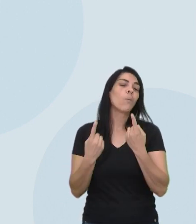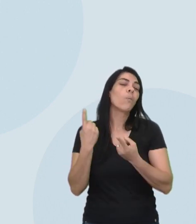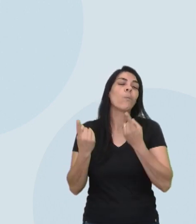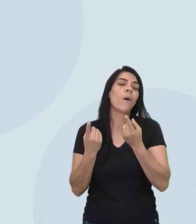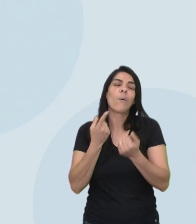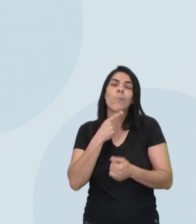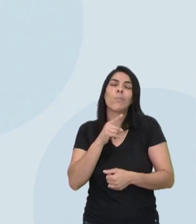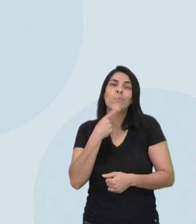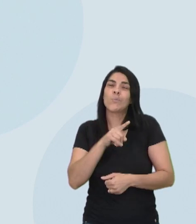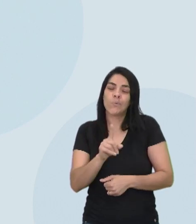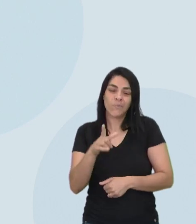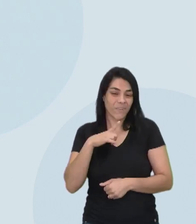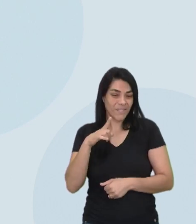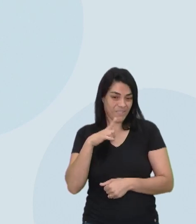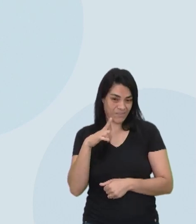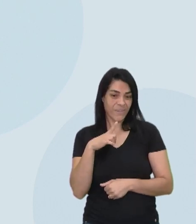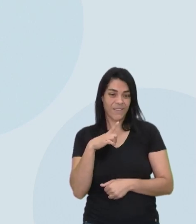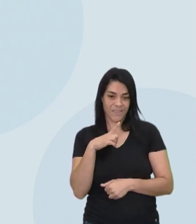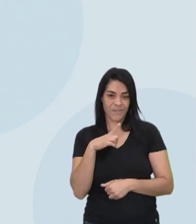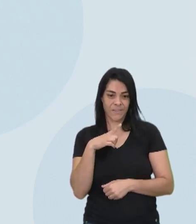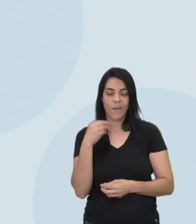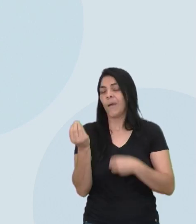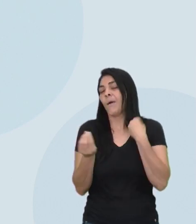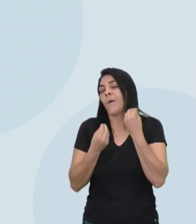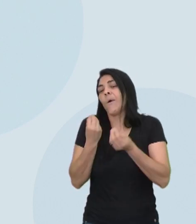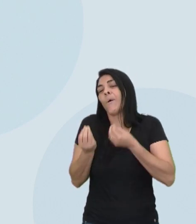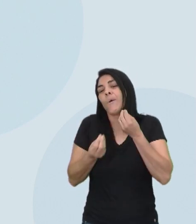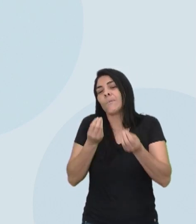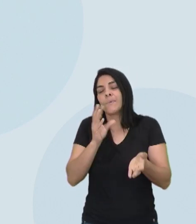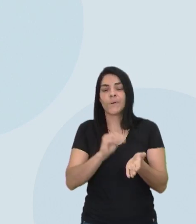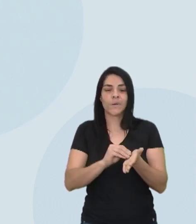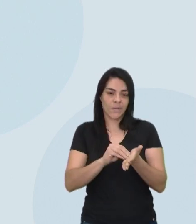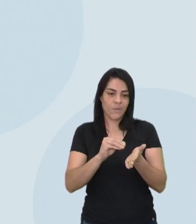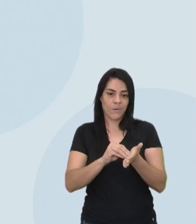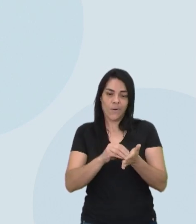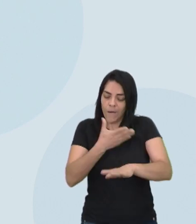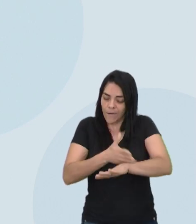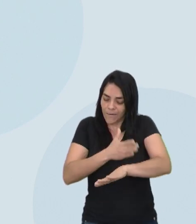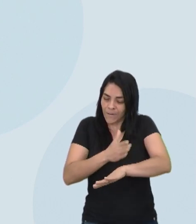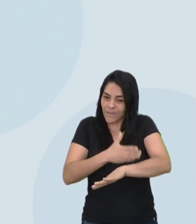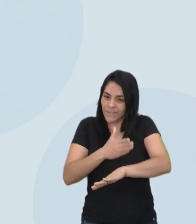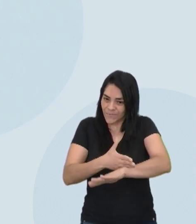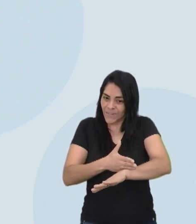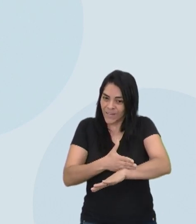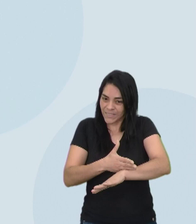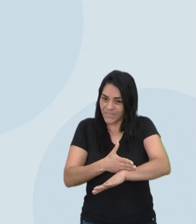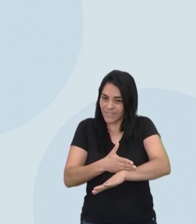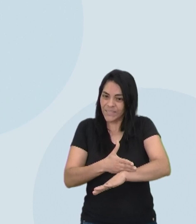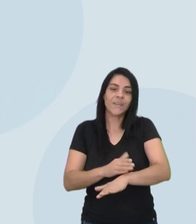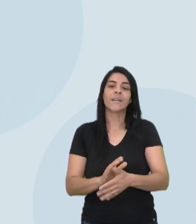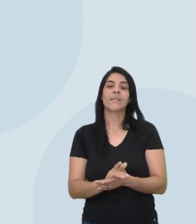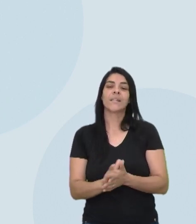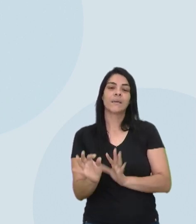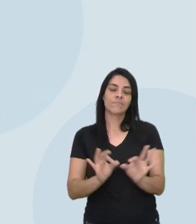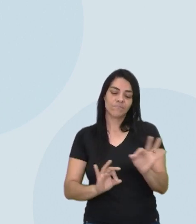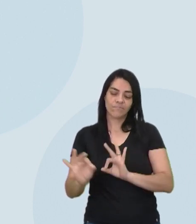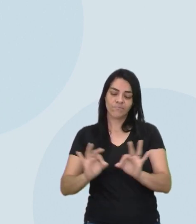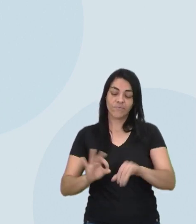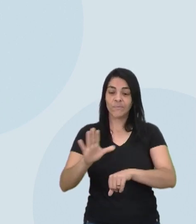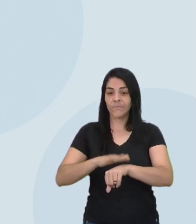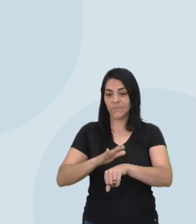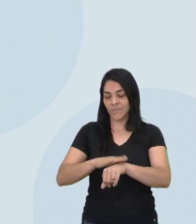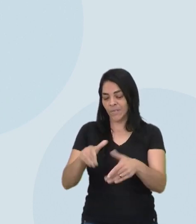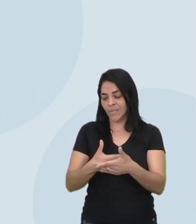dúvidas, né, que eles tiveram e como que eles colocaram em prática o plano plano de ação que a gente